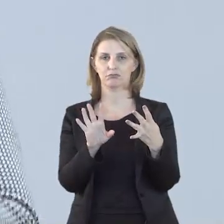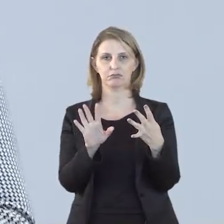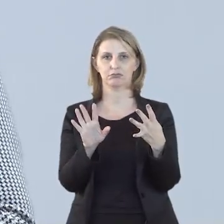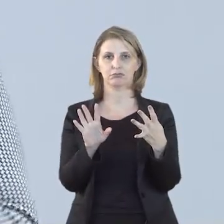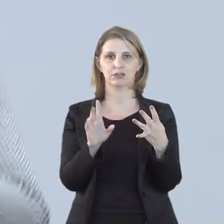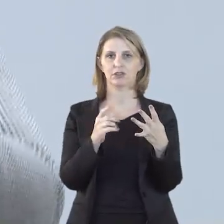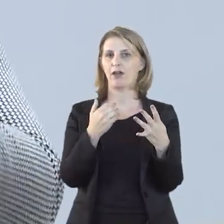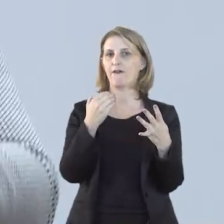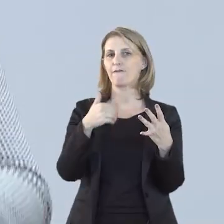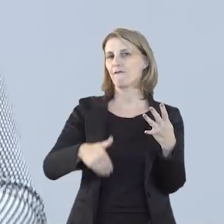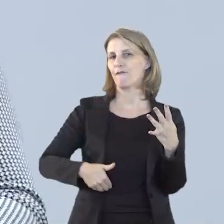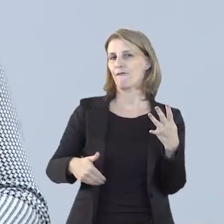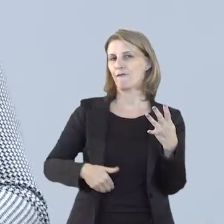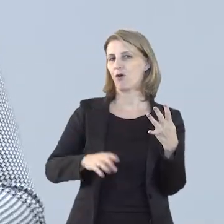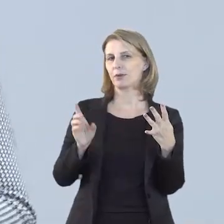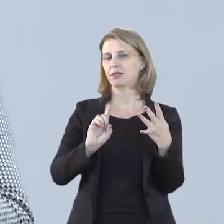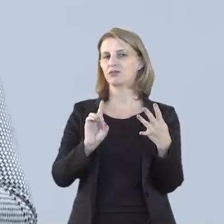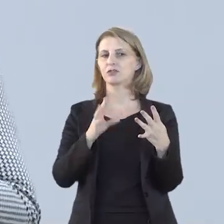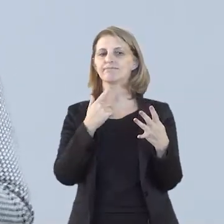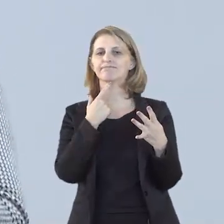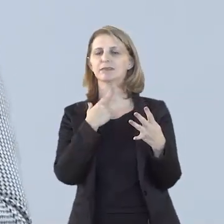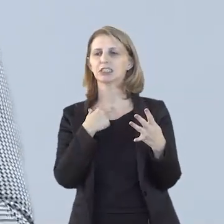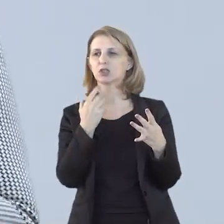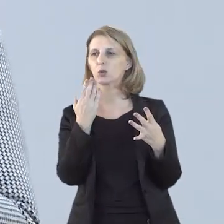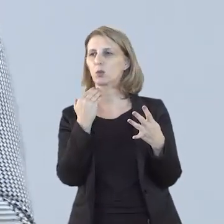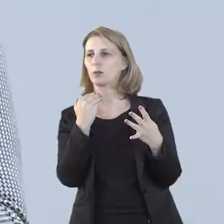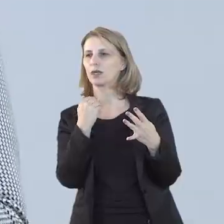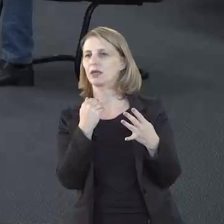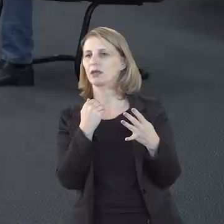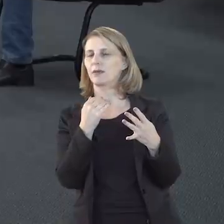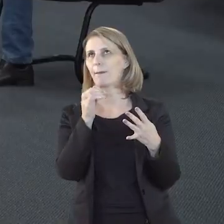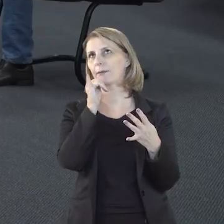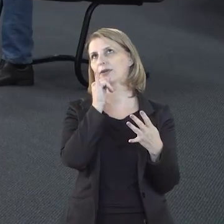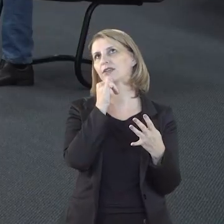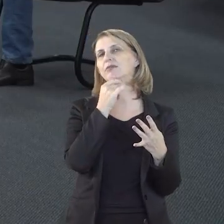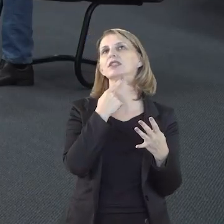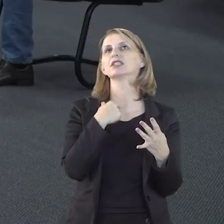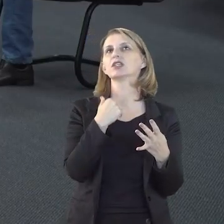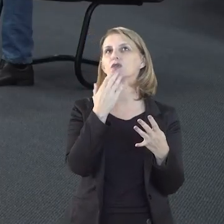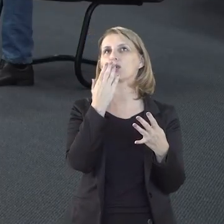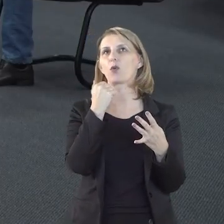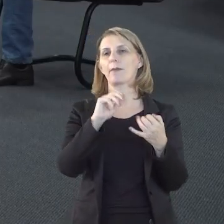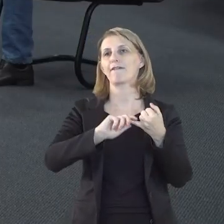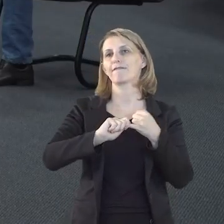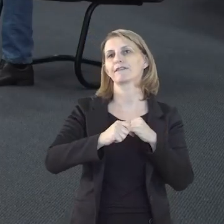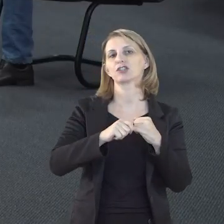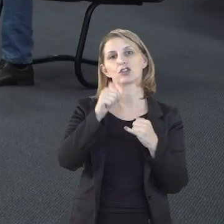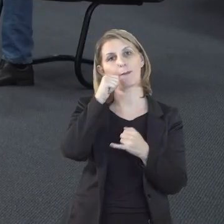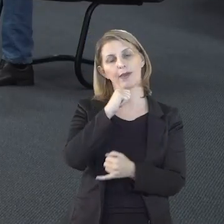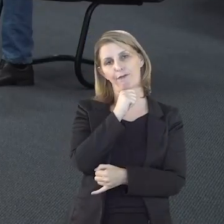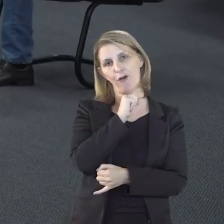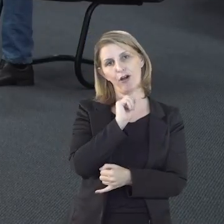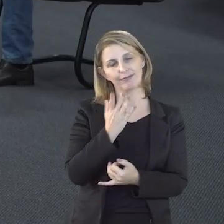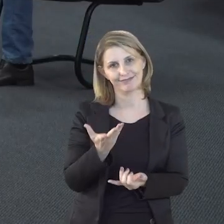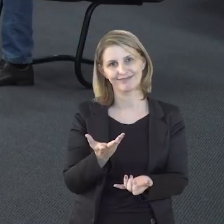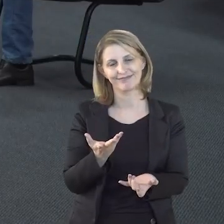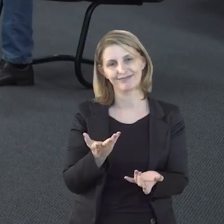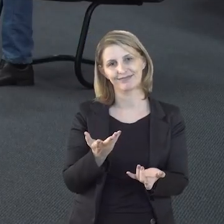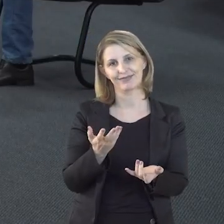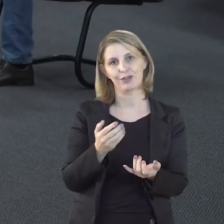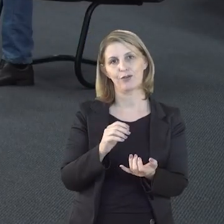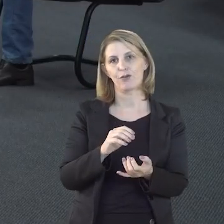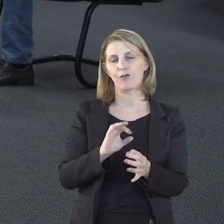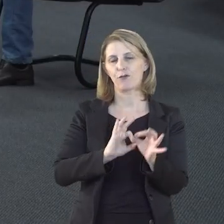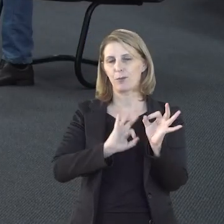A fome de vontade de comer, que normalmente não é uma fome urgente, é uma fome, eu estou com vontade de